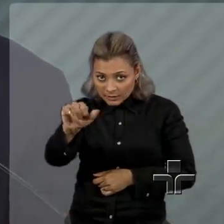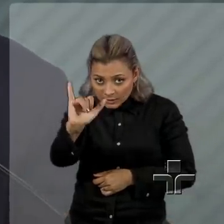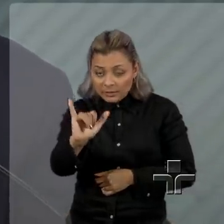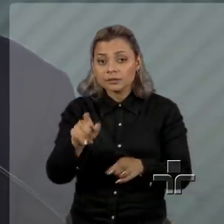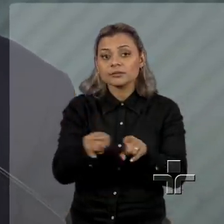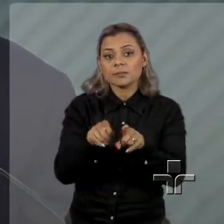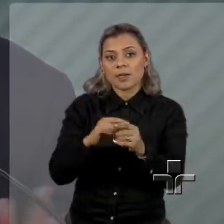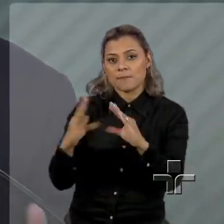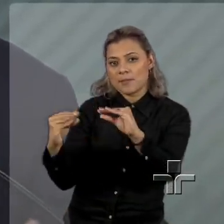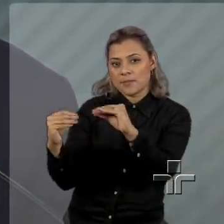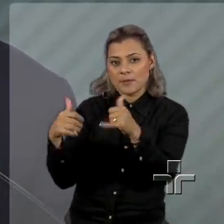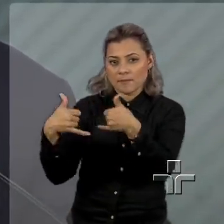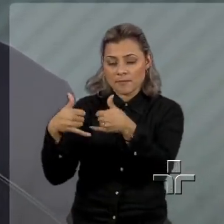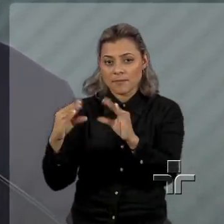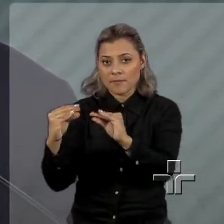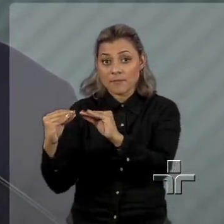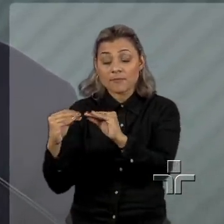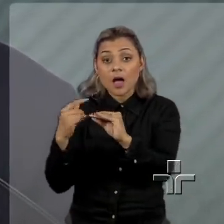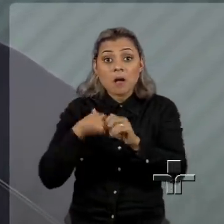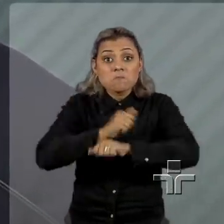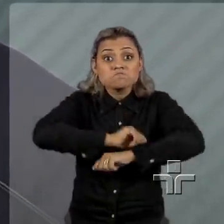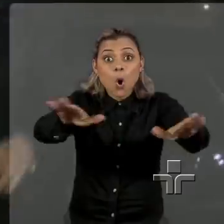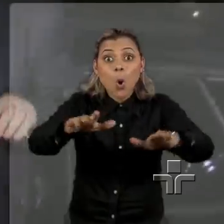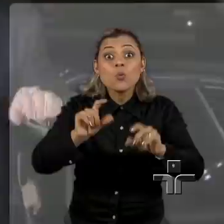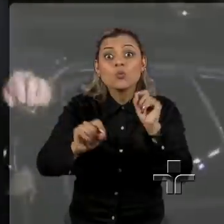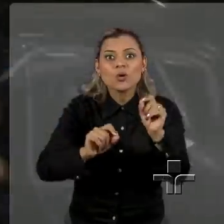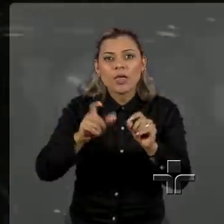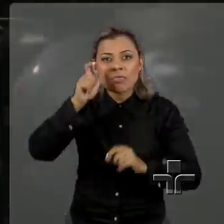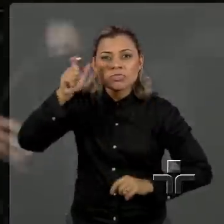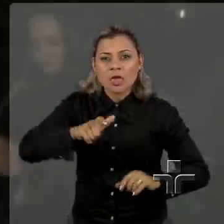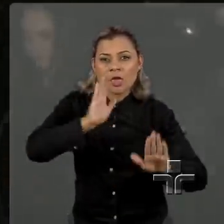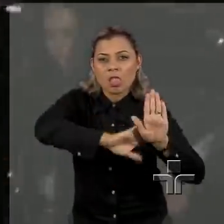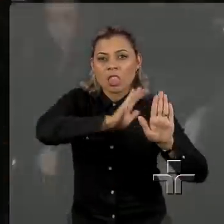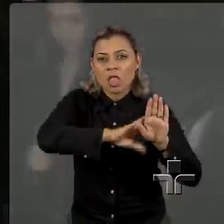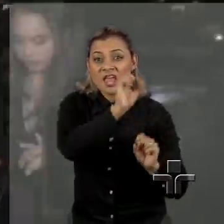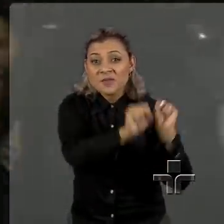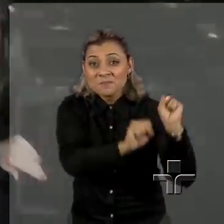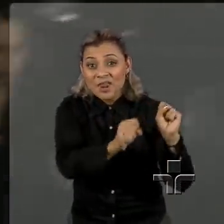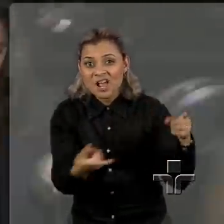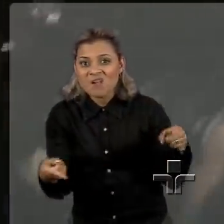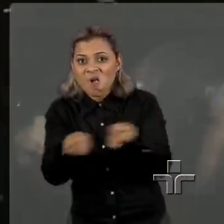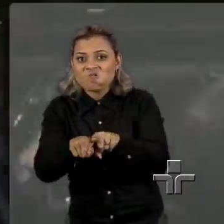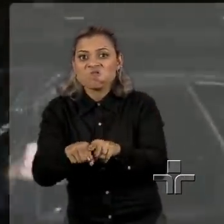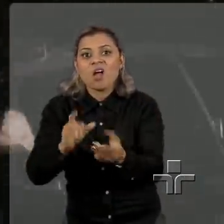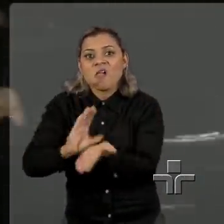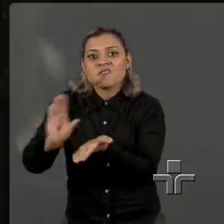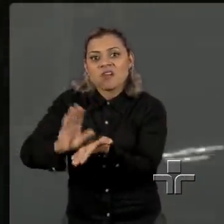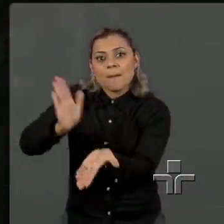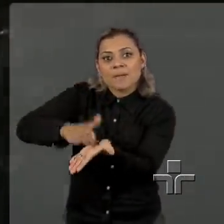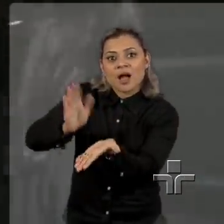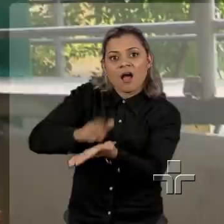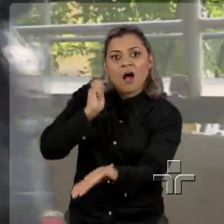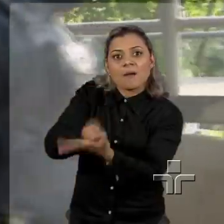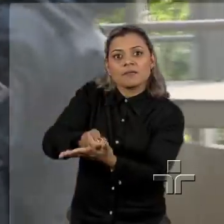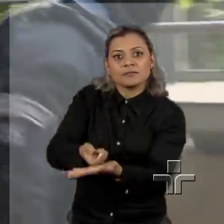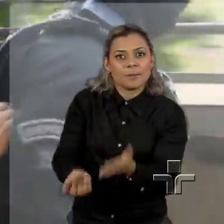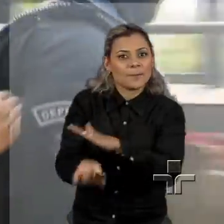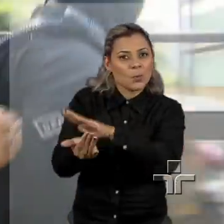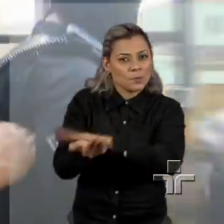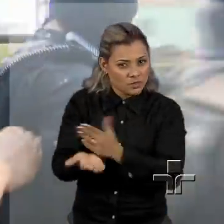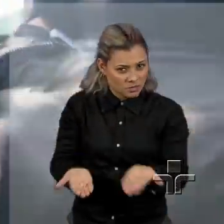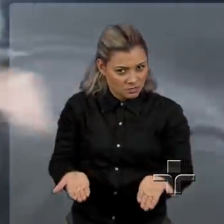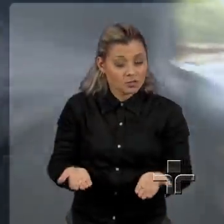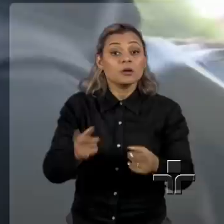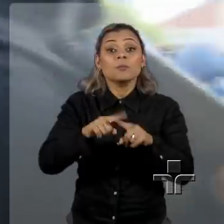de nomeações e interesses do grupo JIF. Joesley também teria informado Temer sobre o pagamento de uma mesada para que o